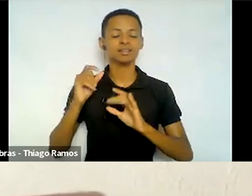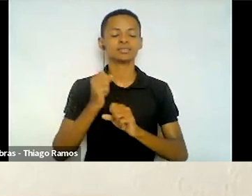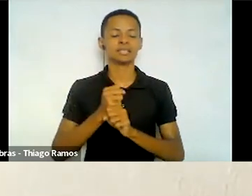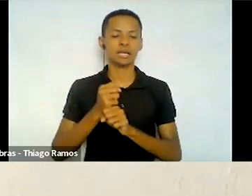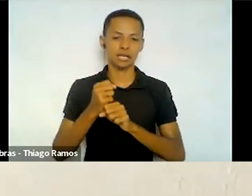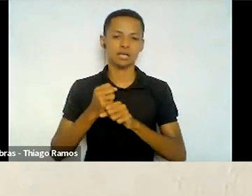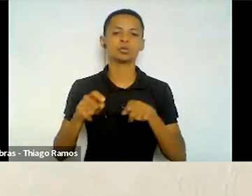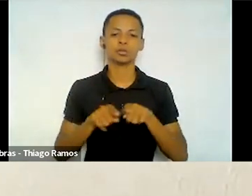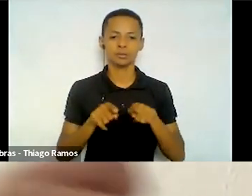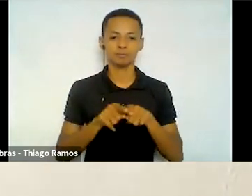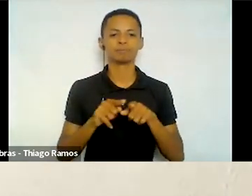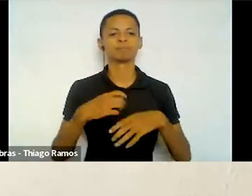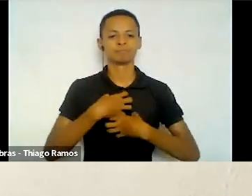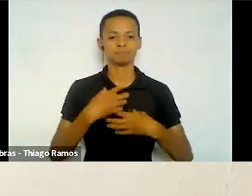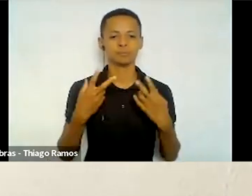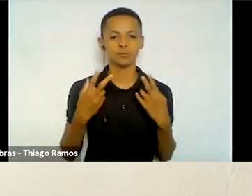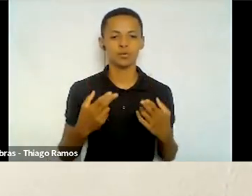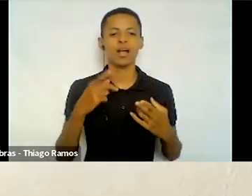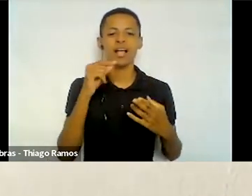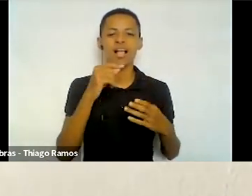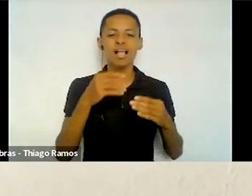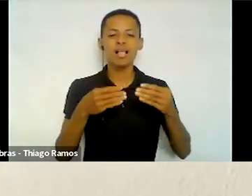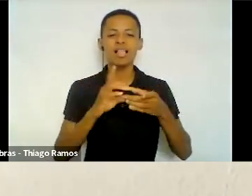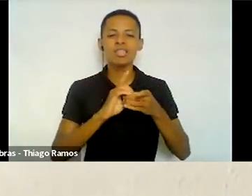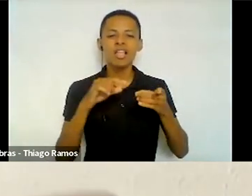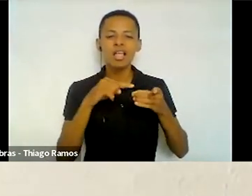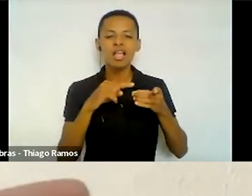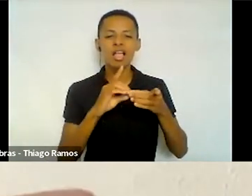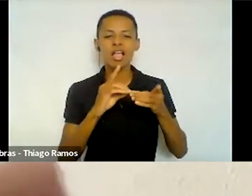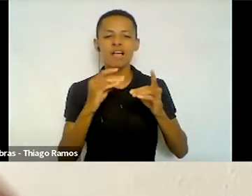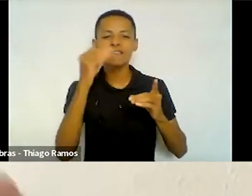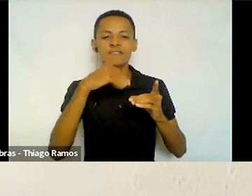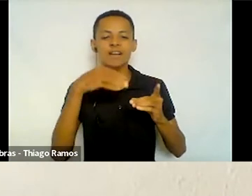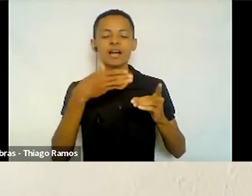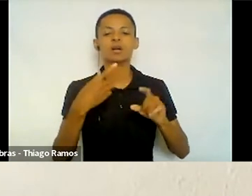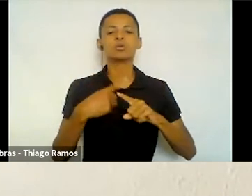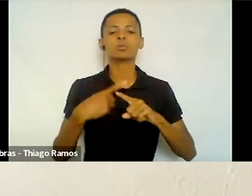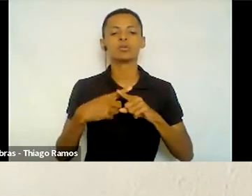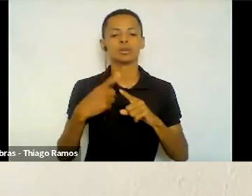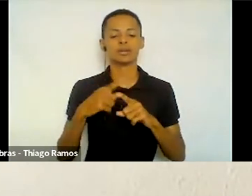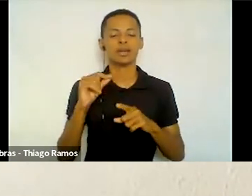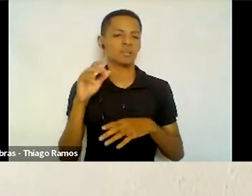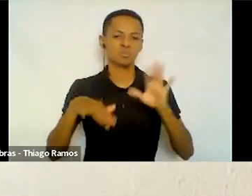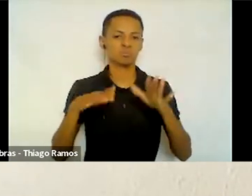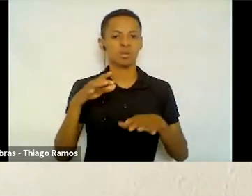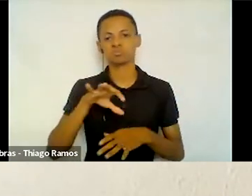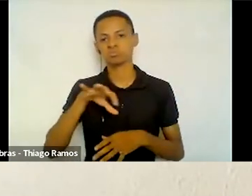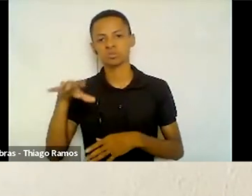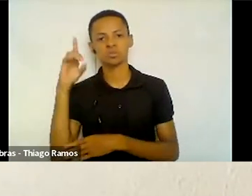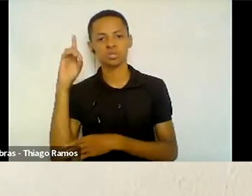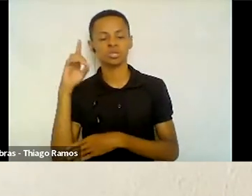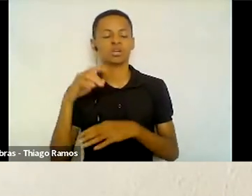frágil democracia, mesmo em governo de esquerda, porque o acesso ao direito também não chegou a esses